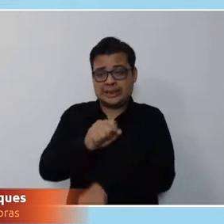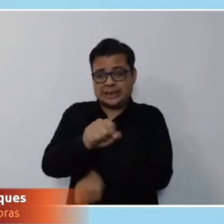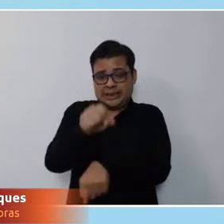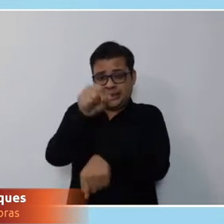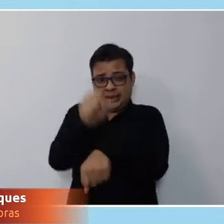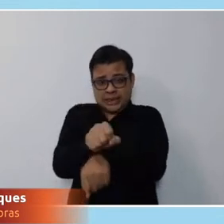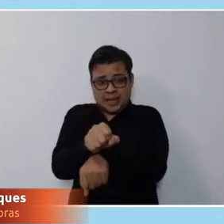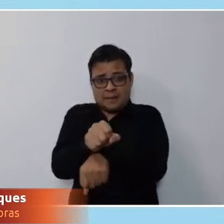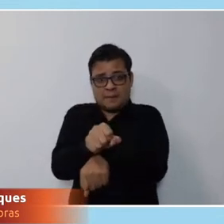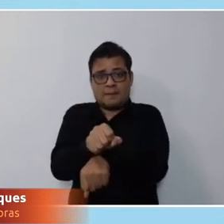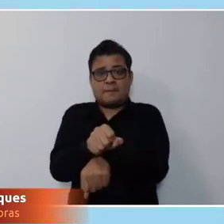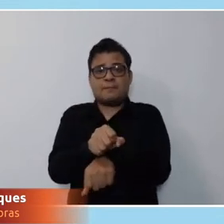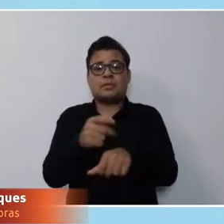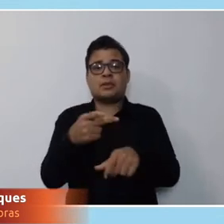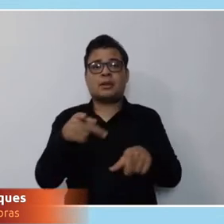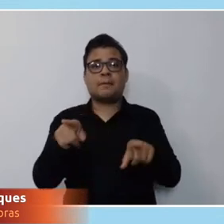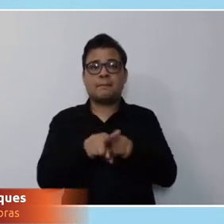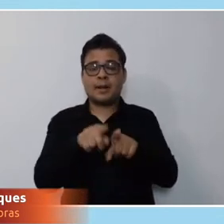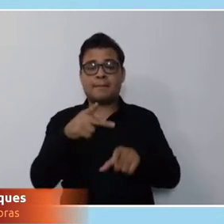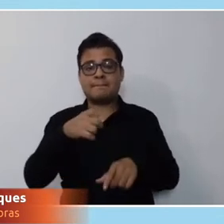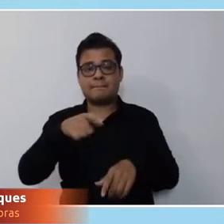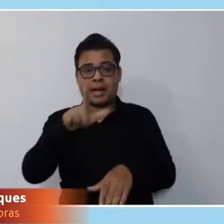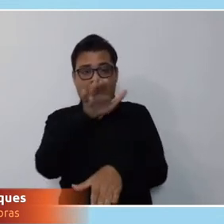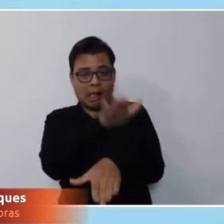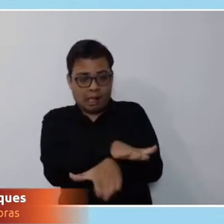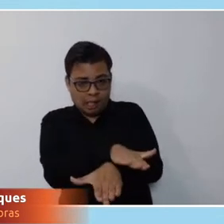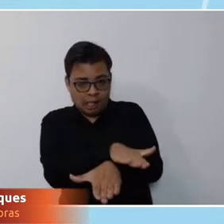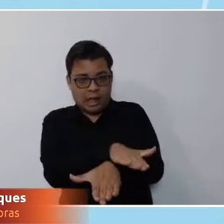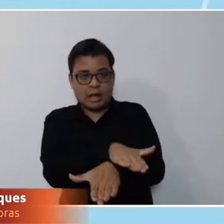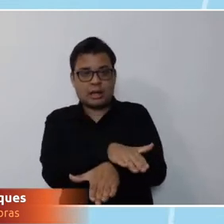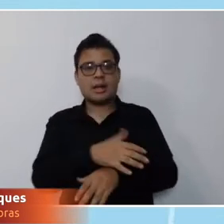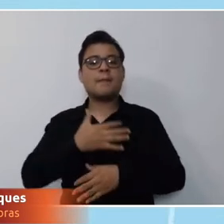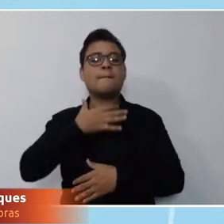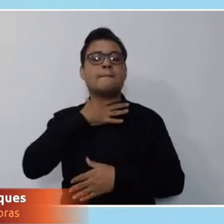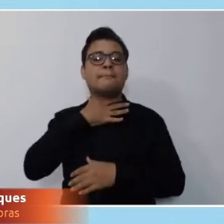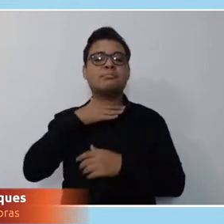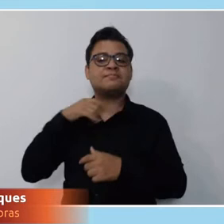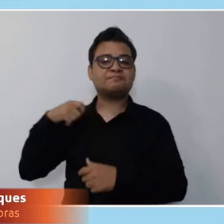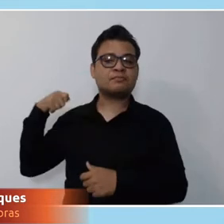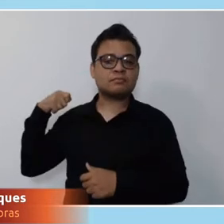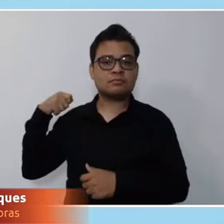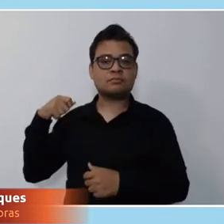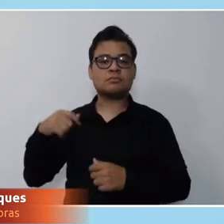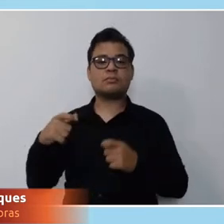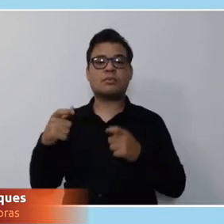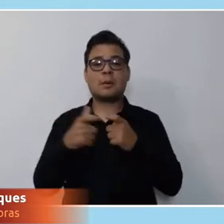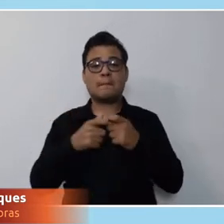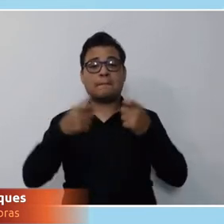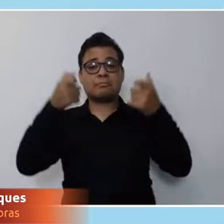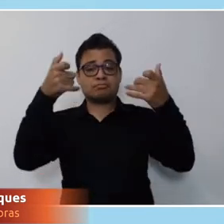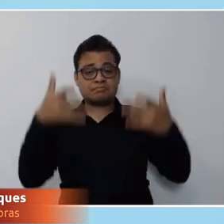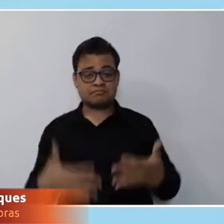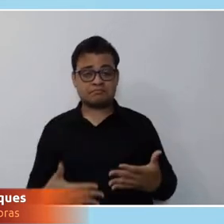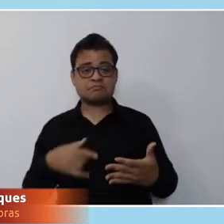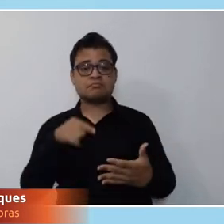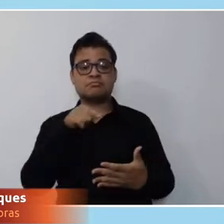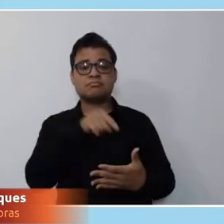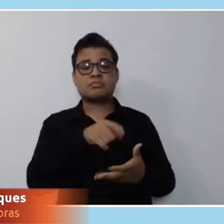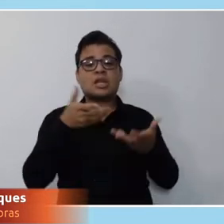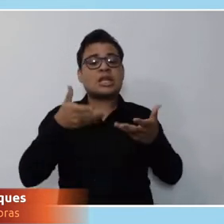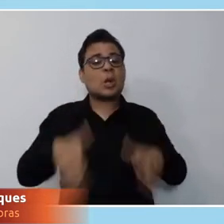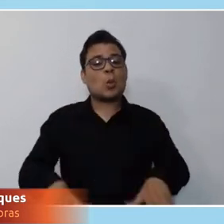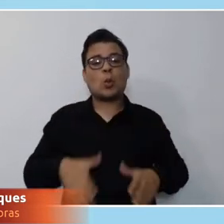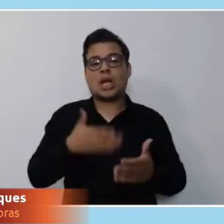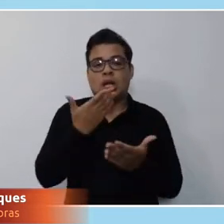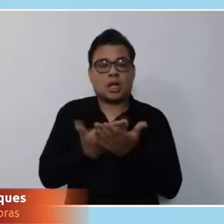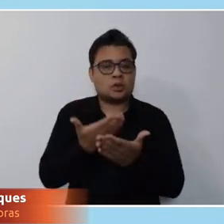e pescoço. Enquanto filma o homem, o médico diz que ele não teria vontade de estudar e,